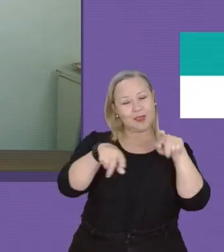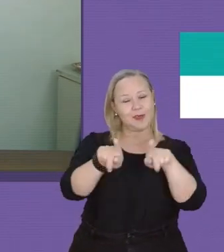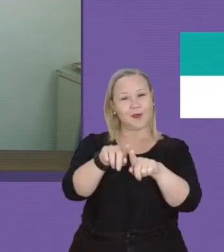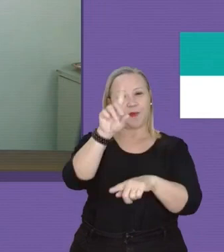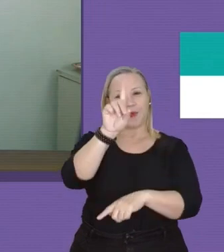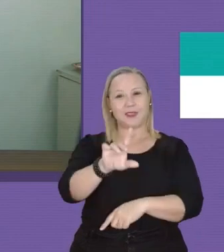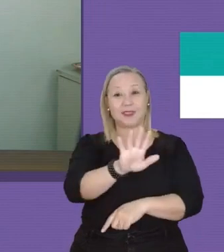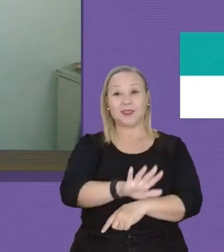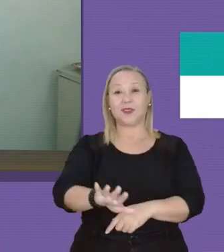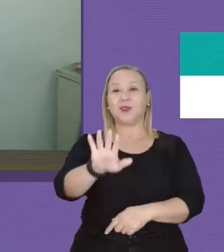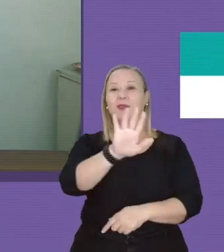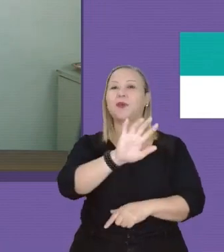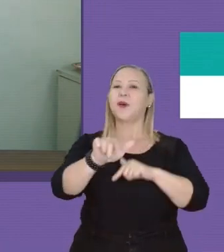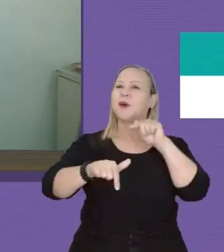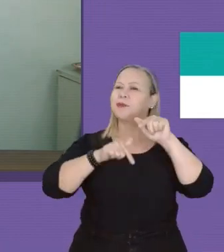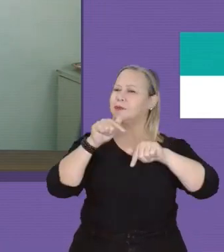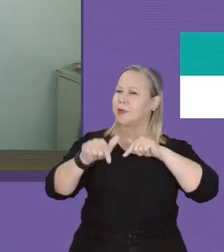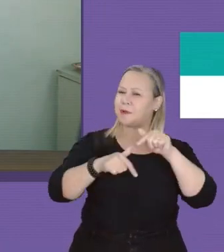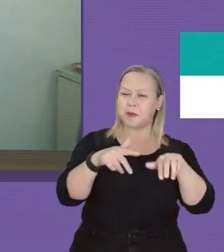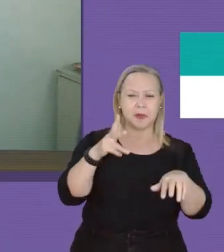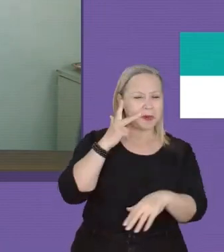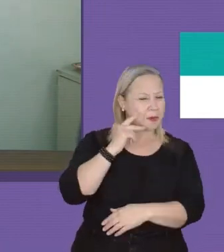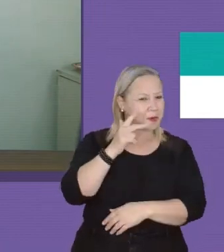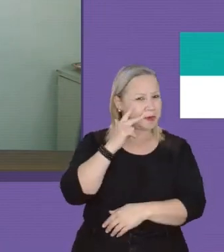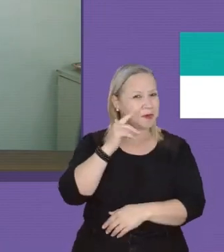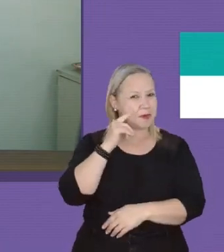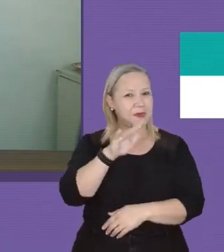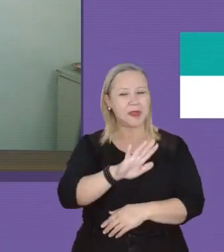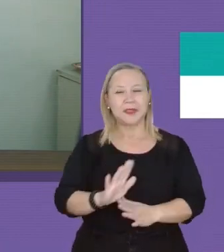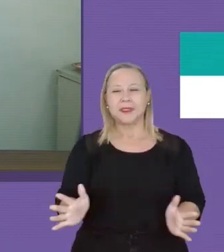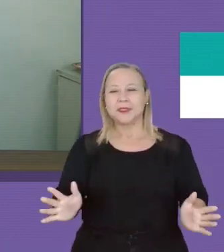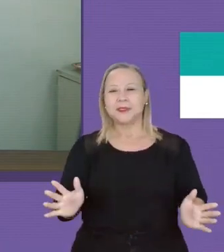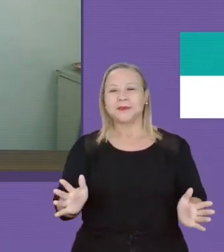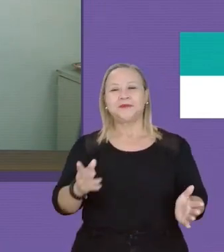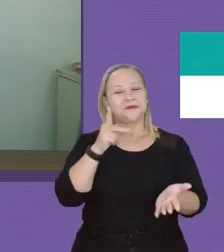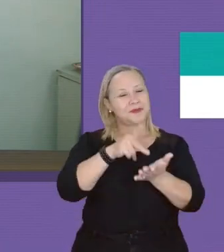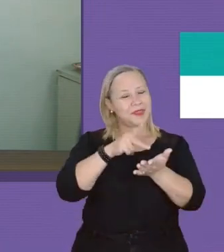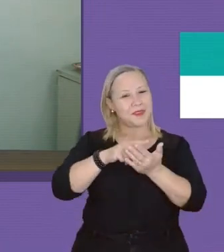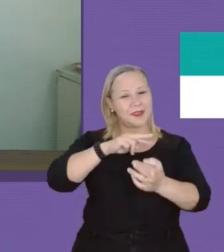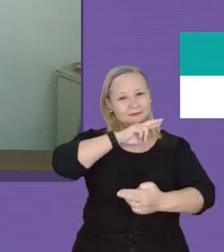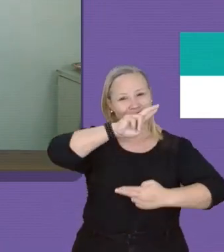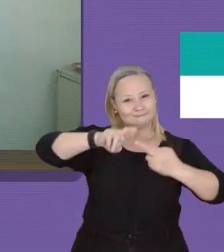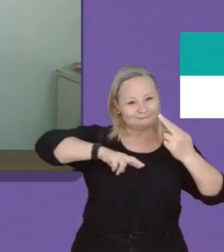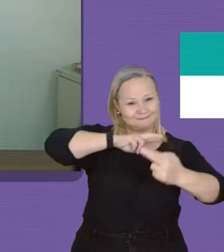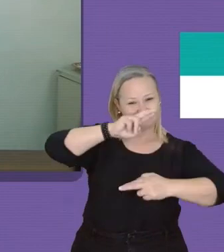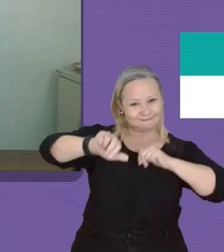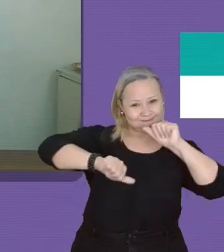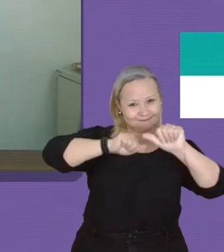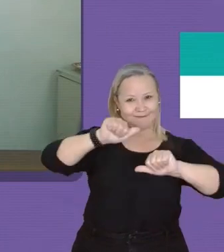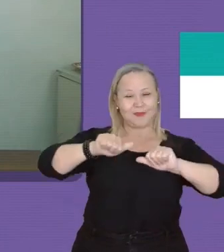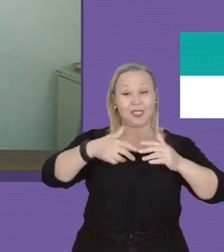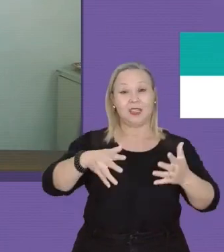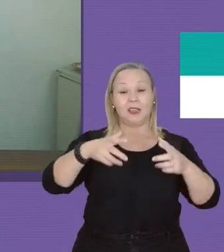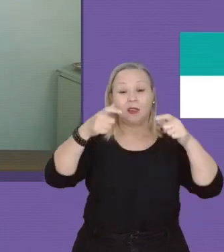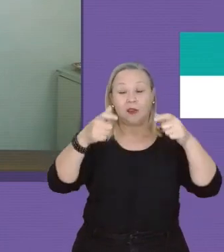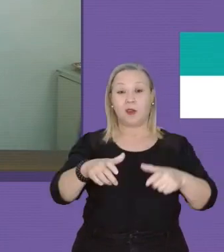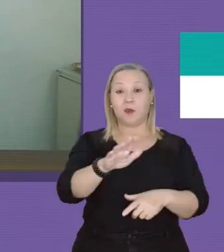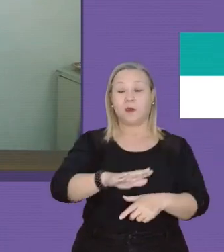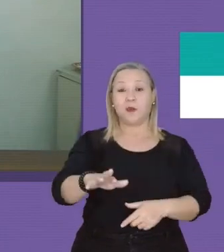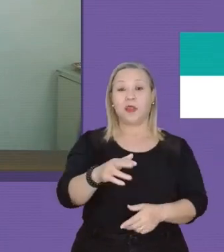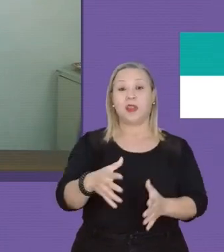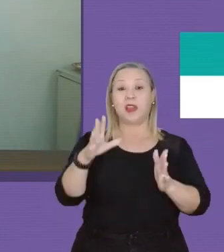de todos os trabalhadores foi uma verdadeira revolução num ambiente que reproduzia